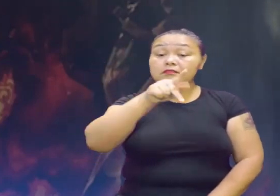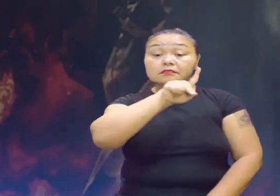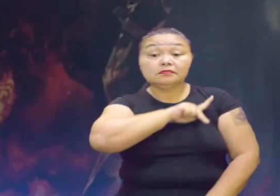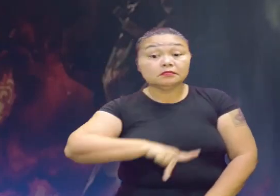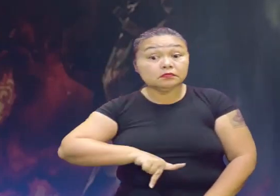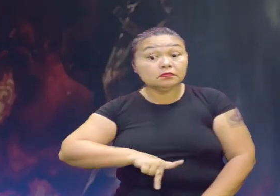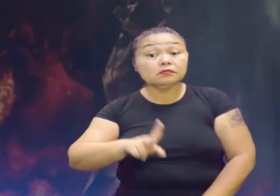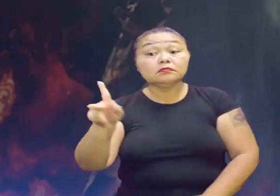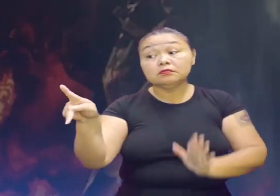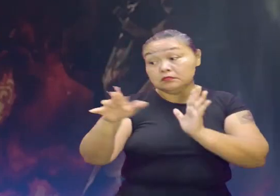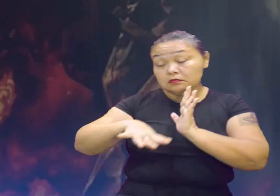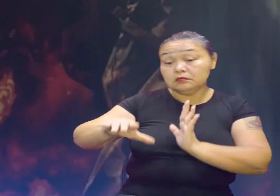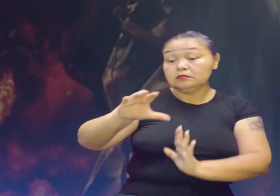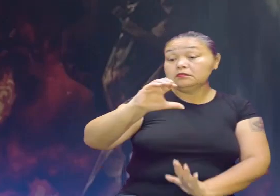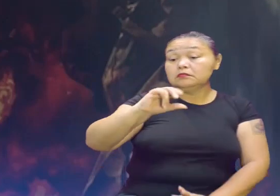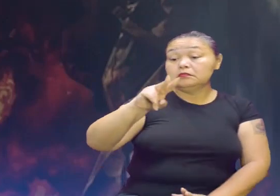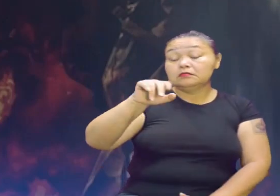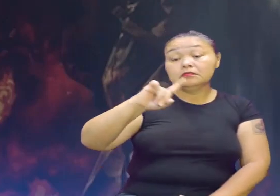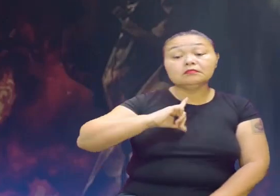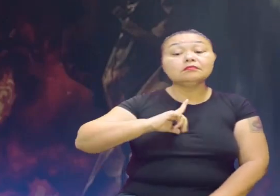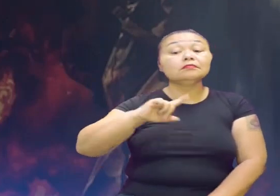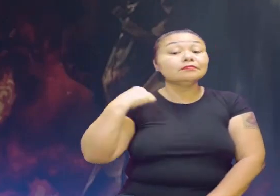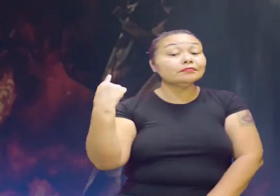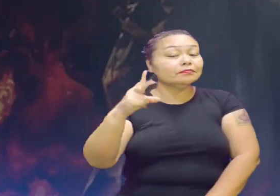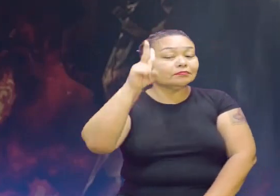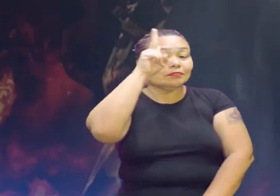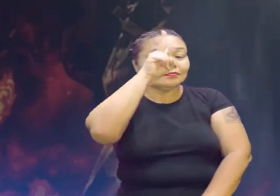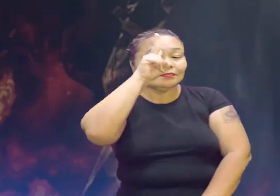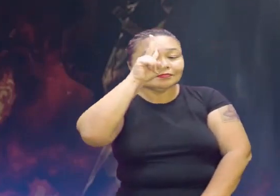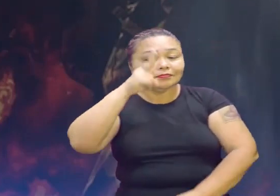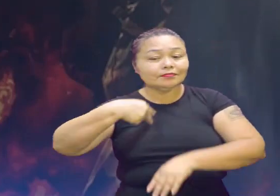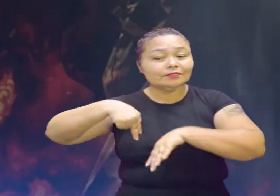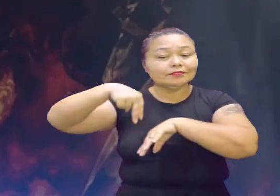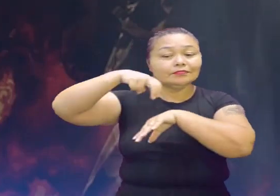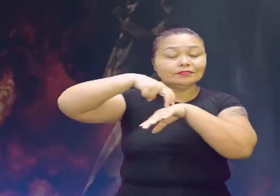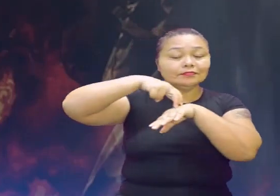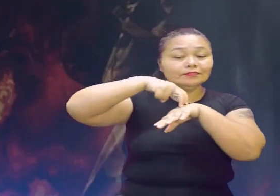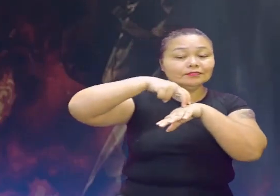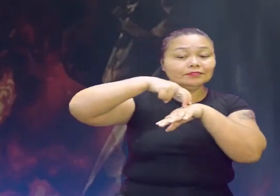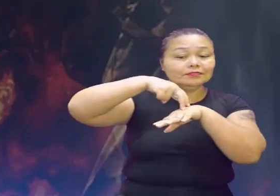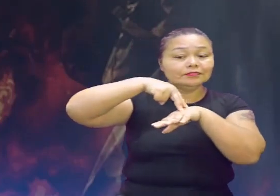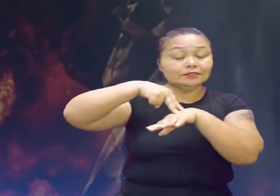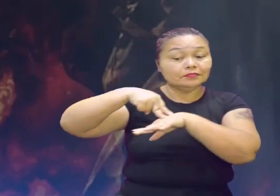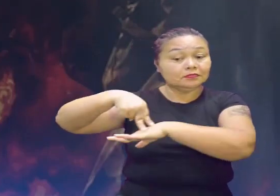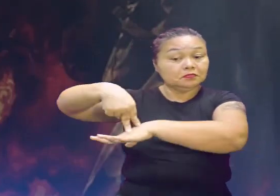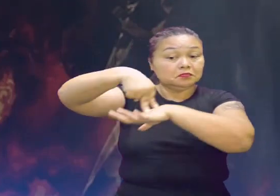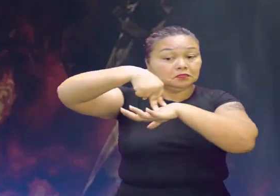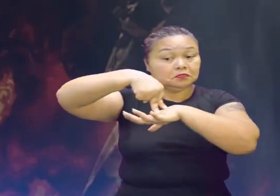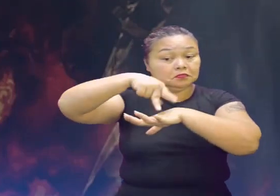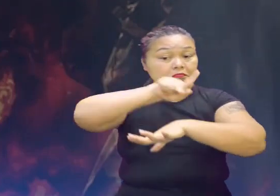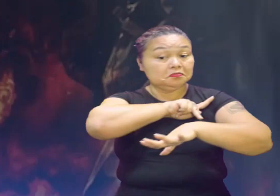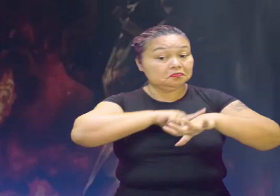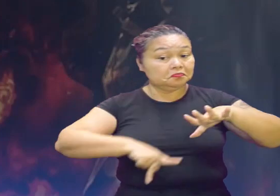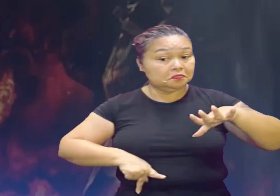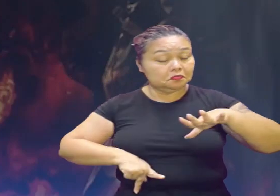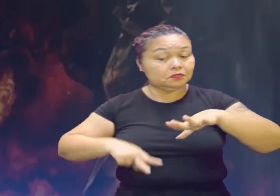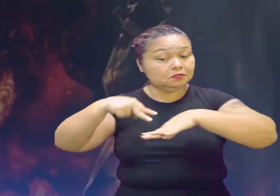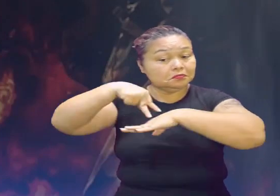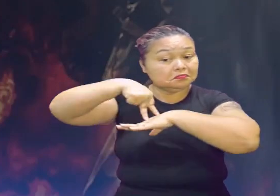presidente civil da nossa história, ocupando aí a cadeira da